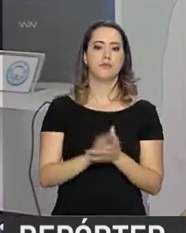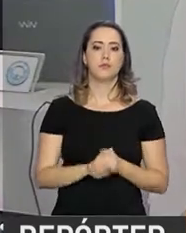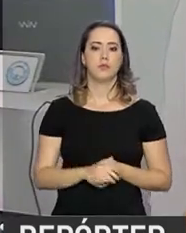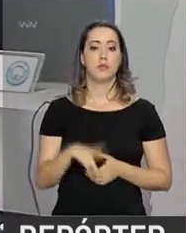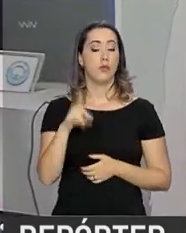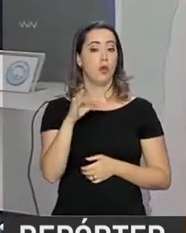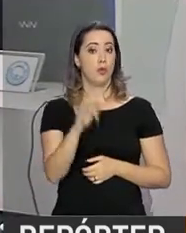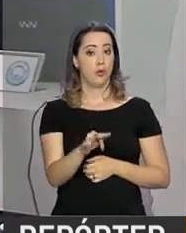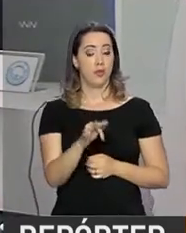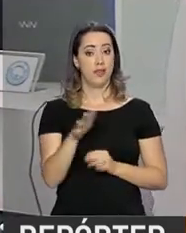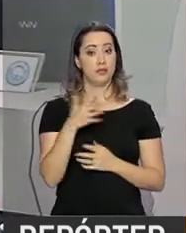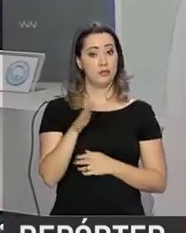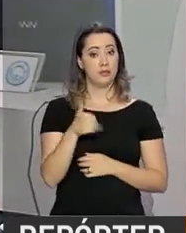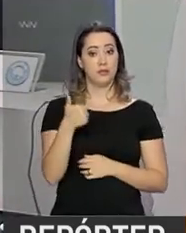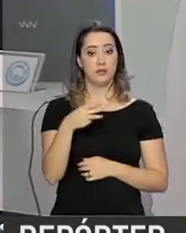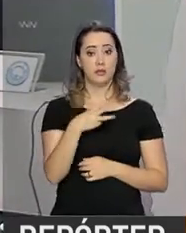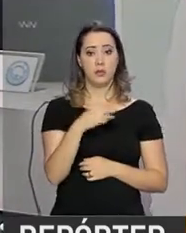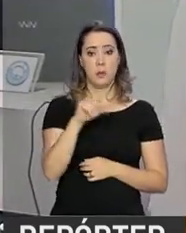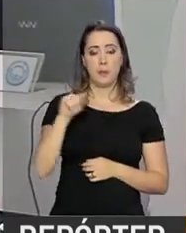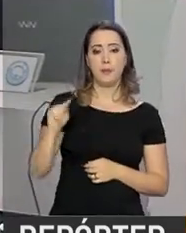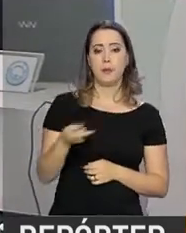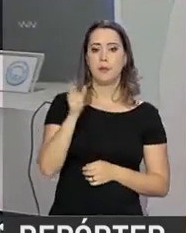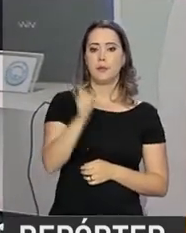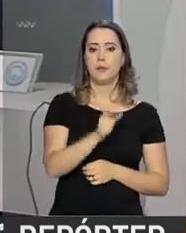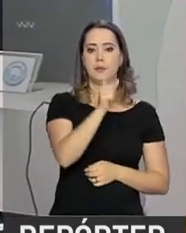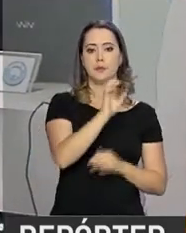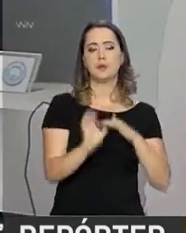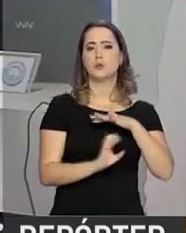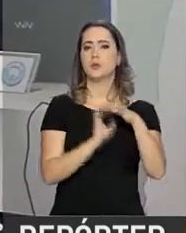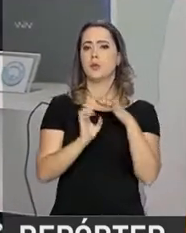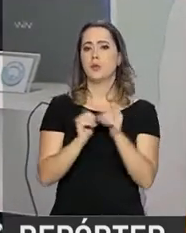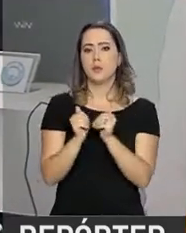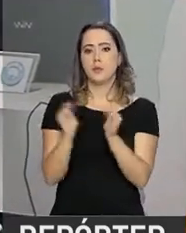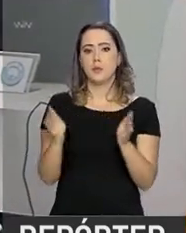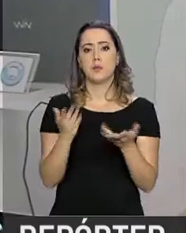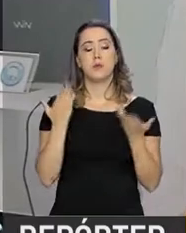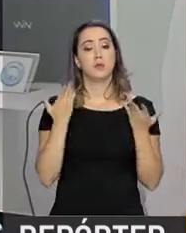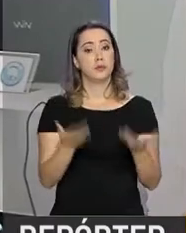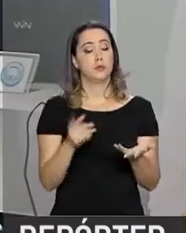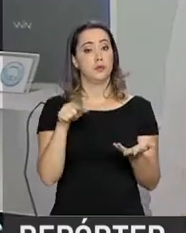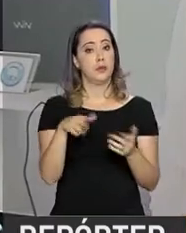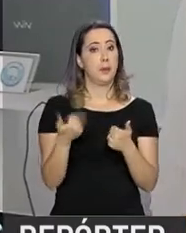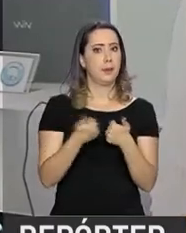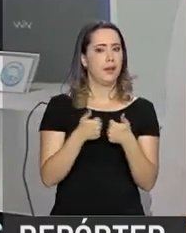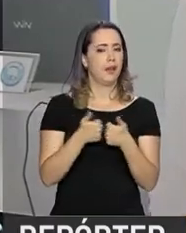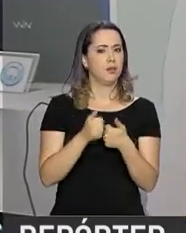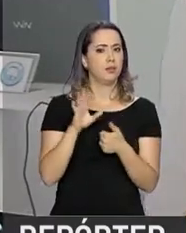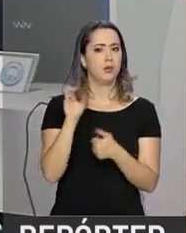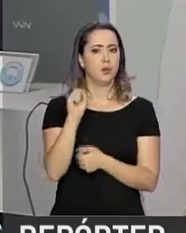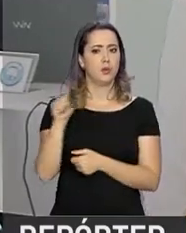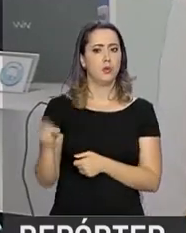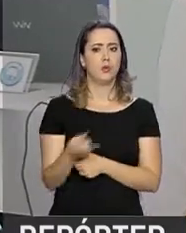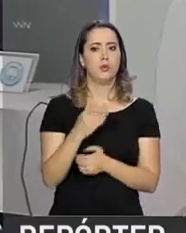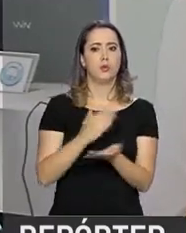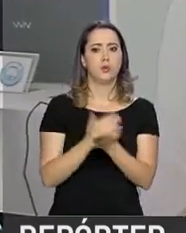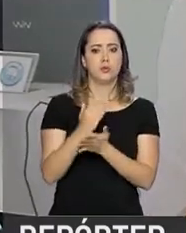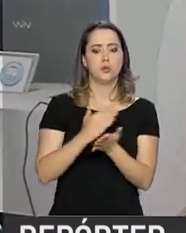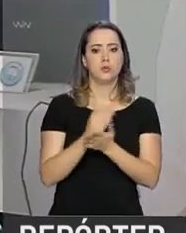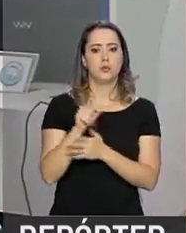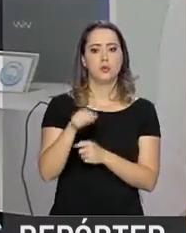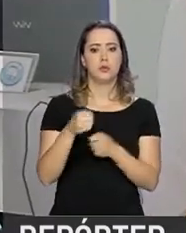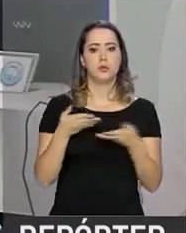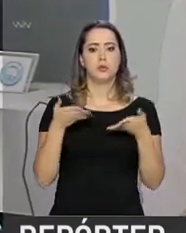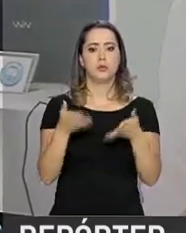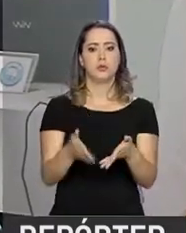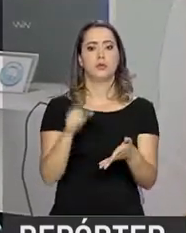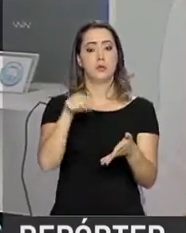Distrito Federal, há cerca de 130 mil microempreendedores individuais. Aproximadamente 8 mil deles devem passar